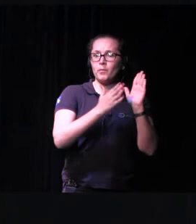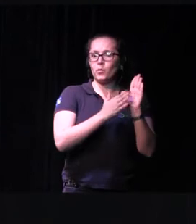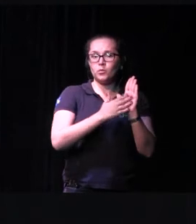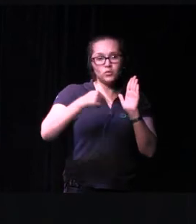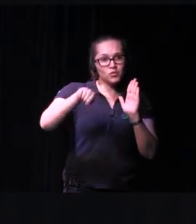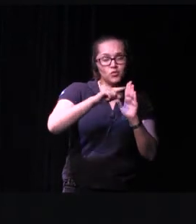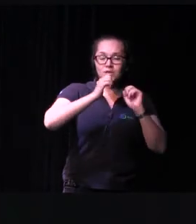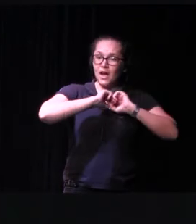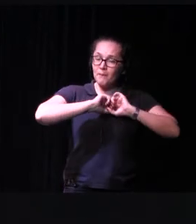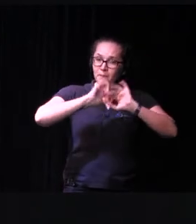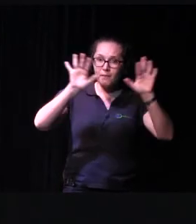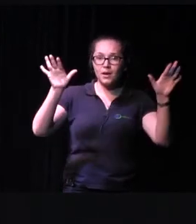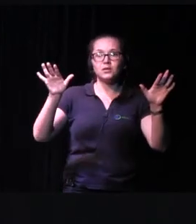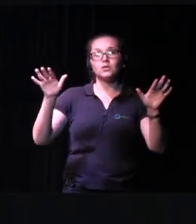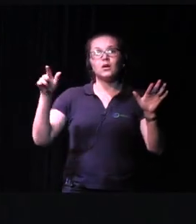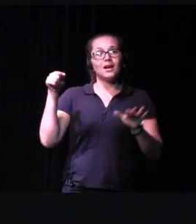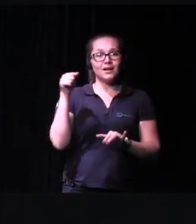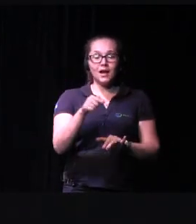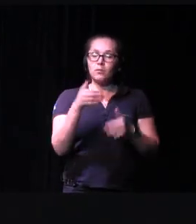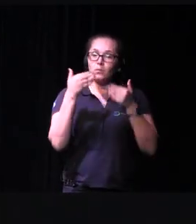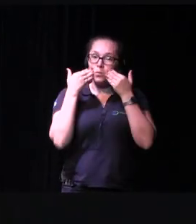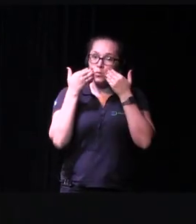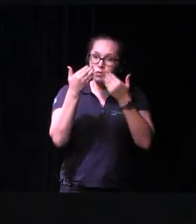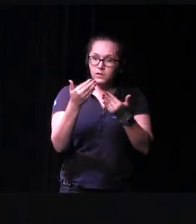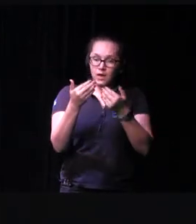ao espaço aberto de forma que